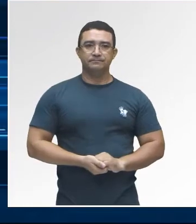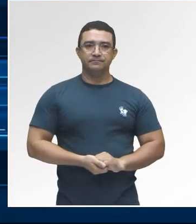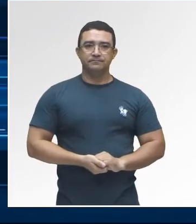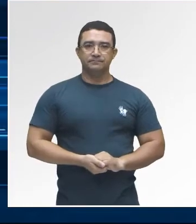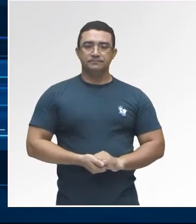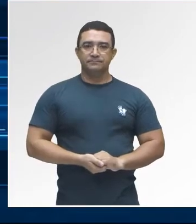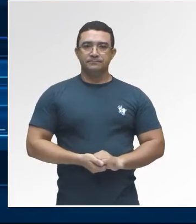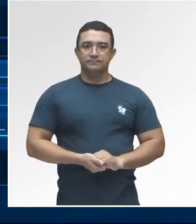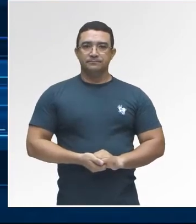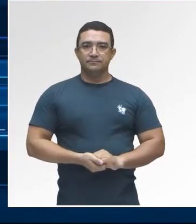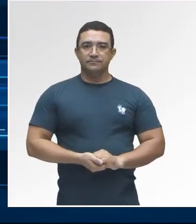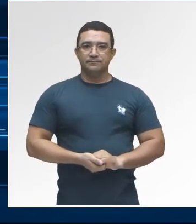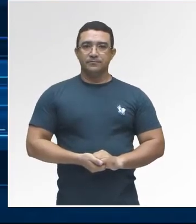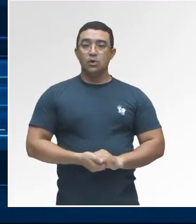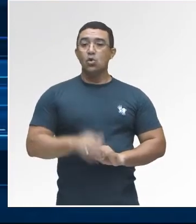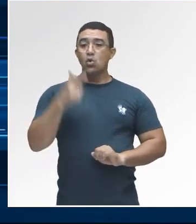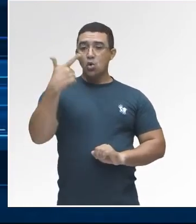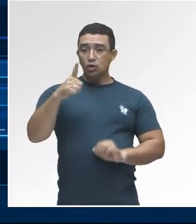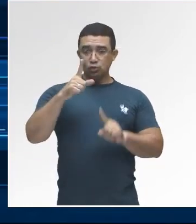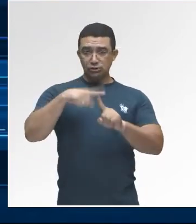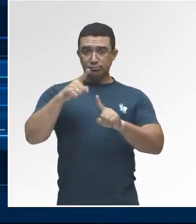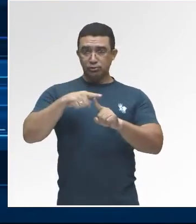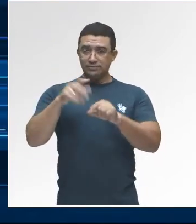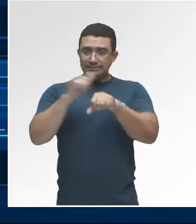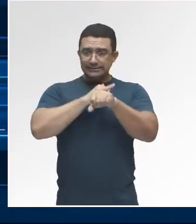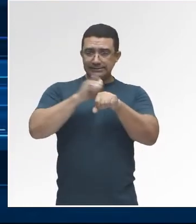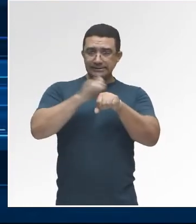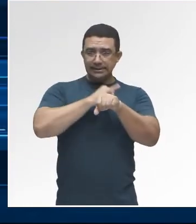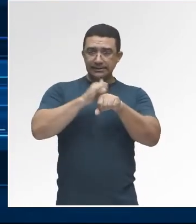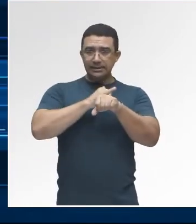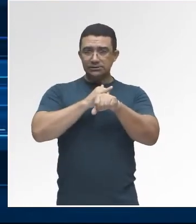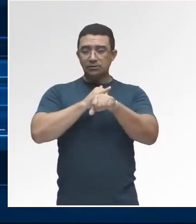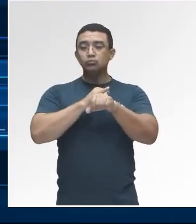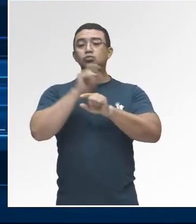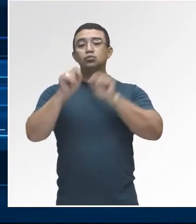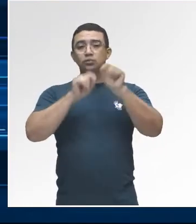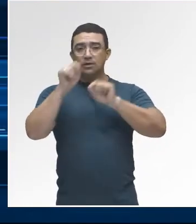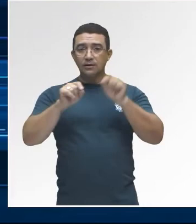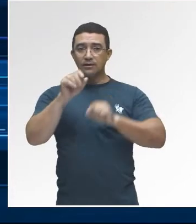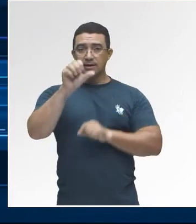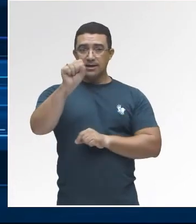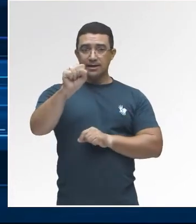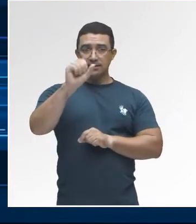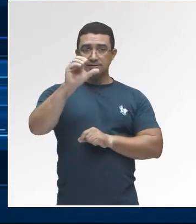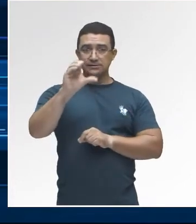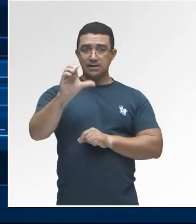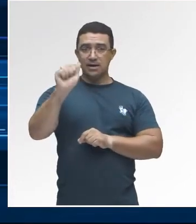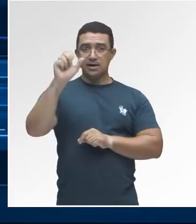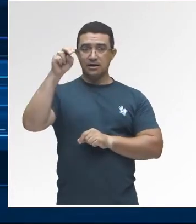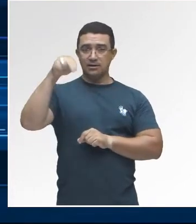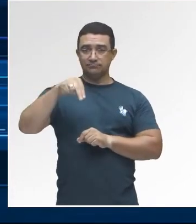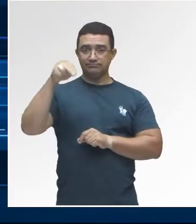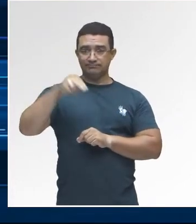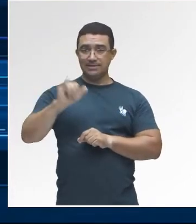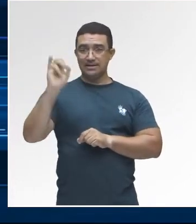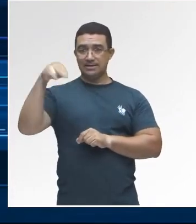mais, hein? Vou anotando. Essa é uma outra importante também, uma outra querida nossa, que vai estar sempre aparecendo. Por favor, grave o nome dela, que